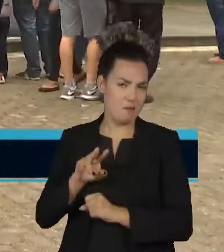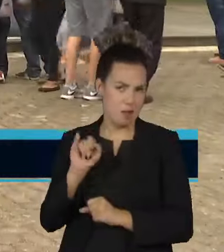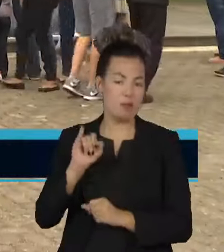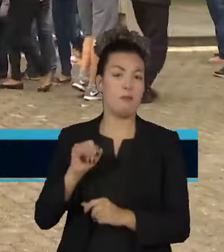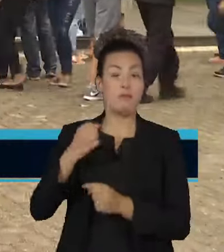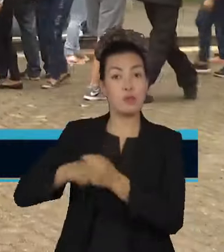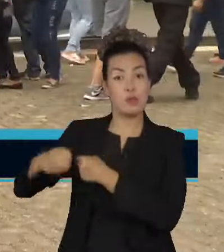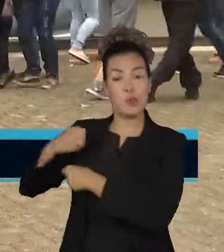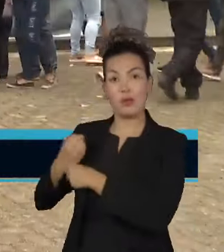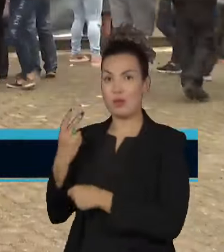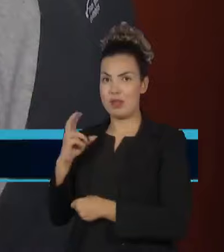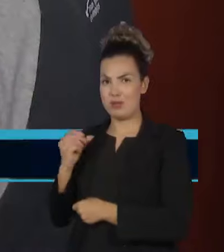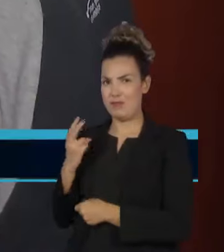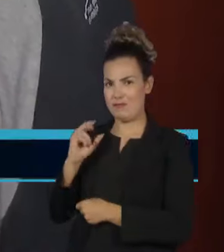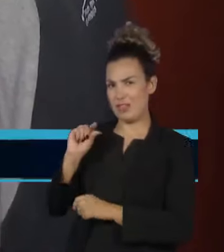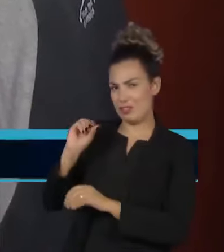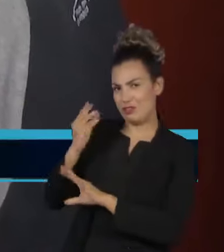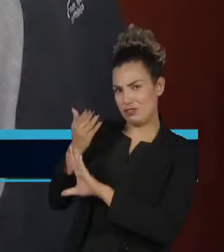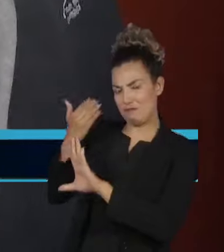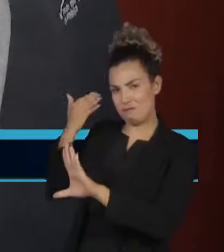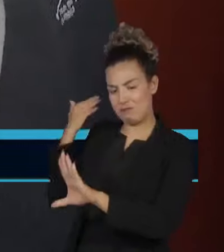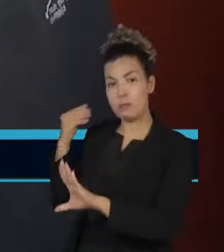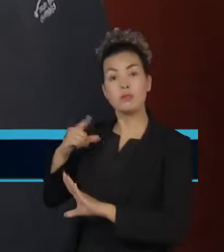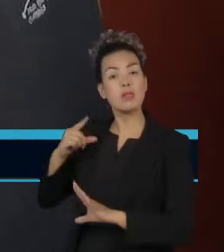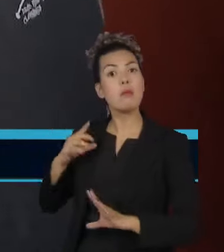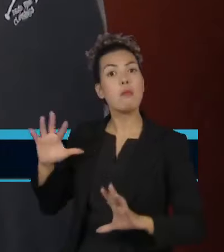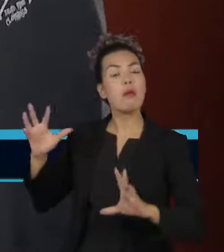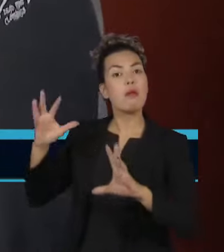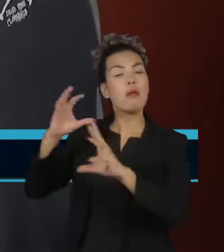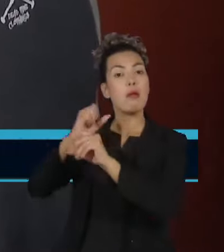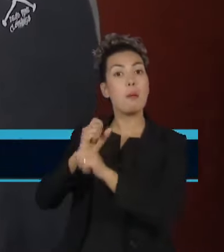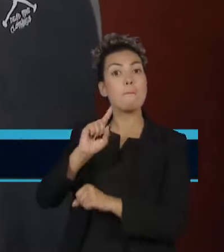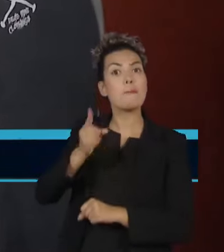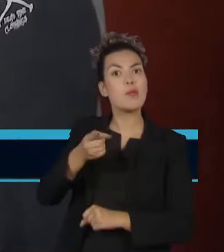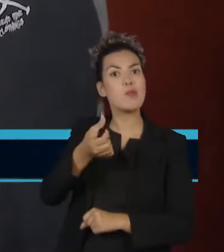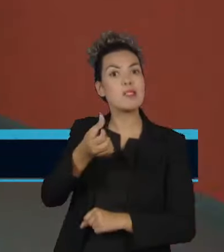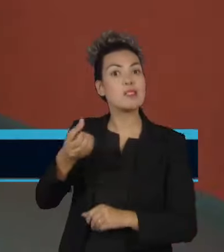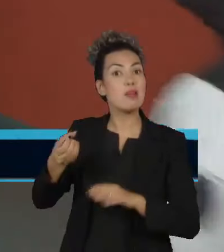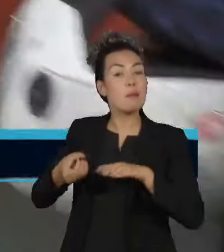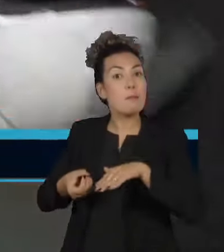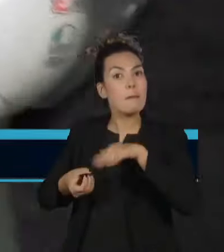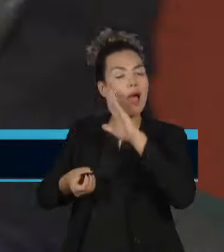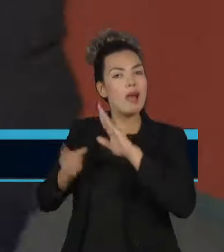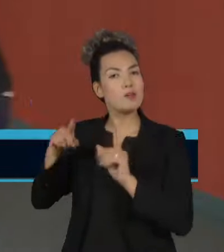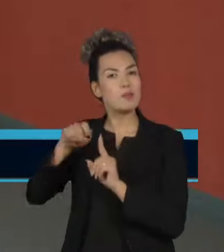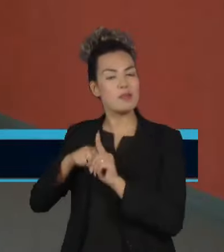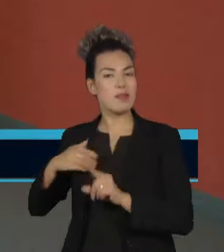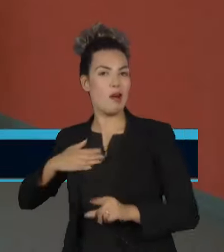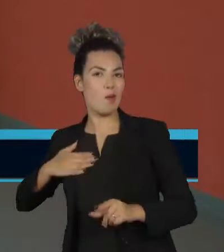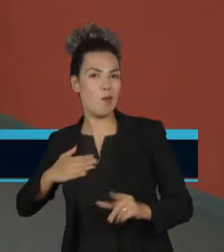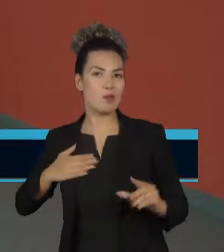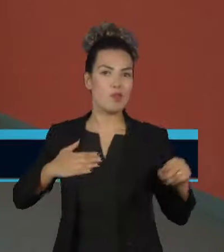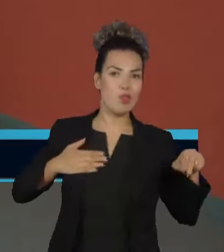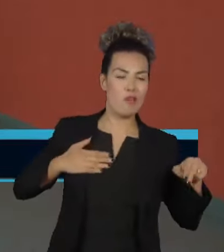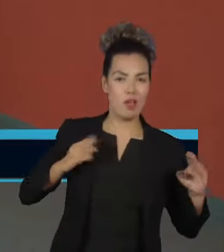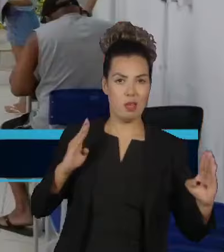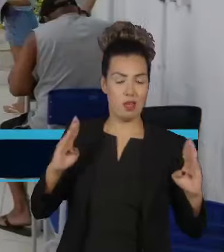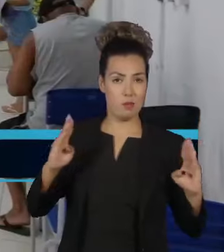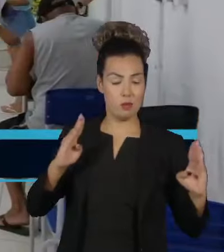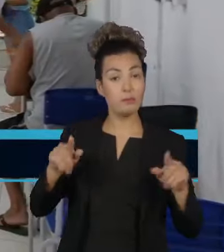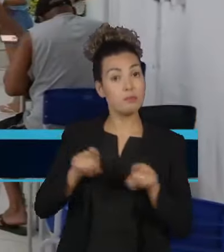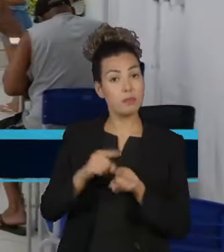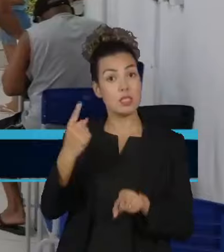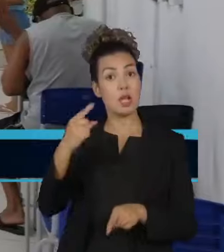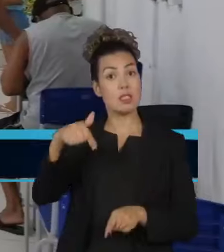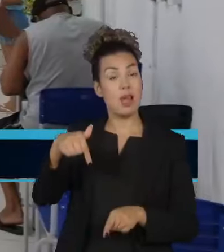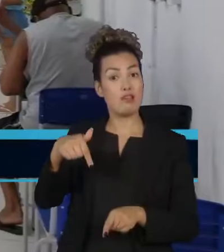última eleição municipal, foram mais de 1.600 investigações entre agosto e novembro. E 17